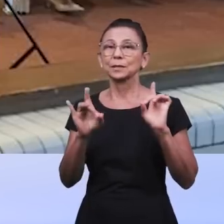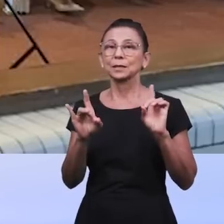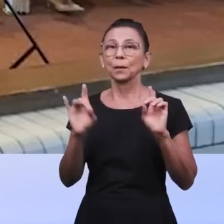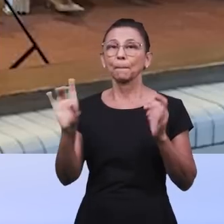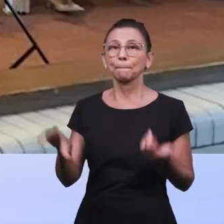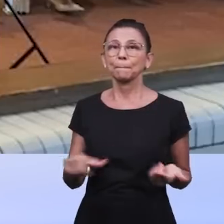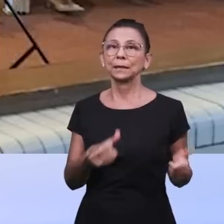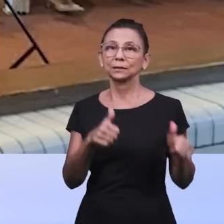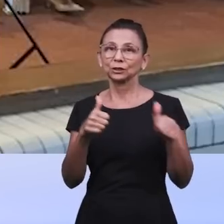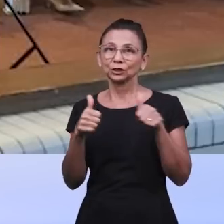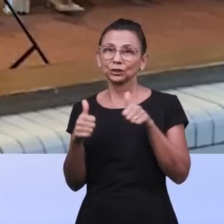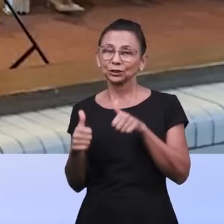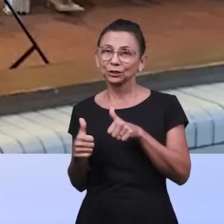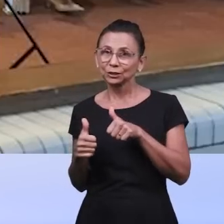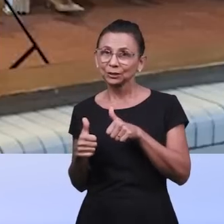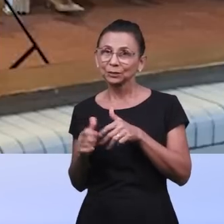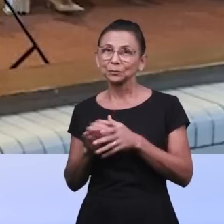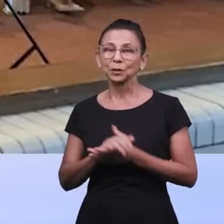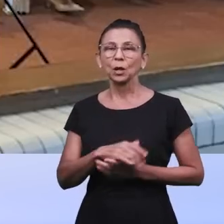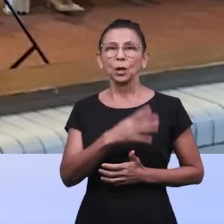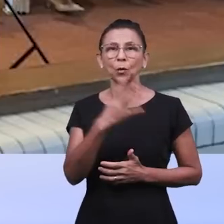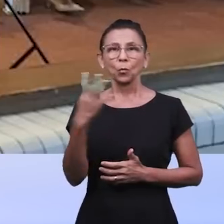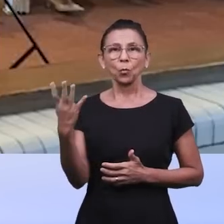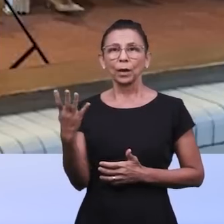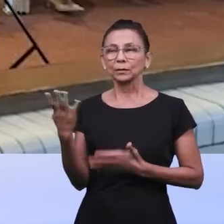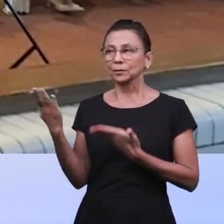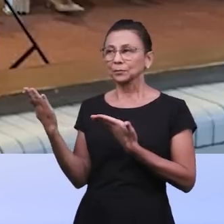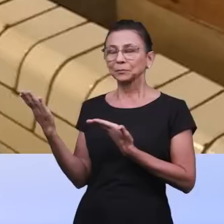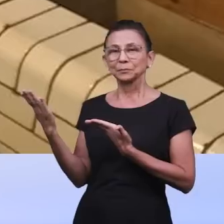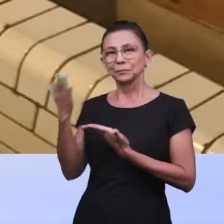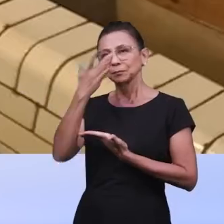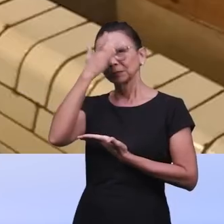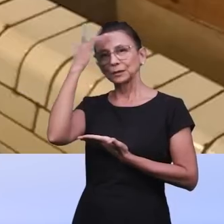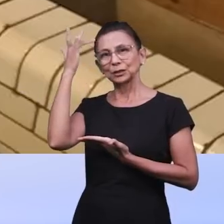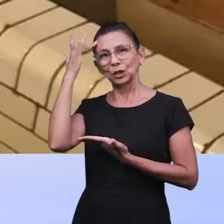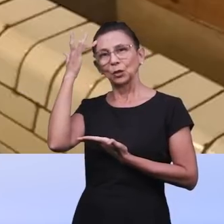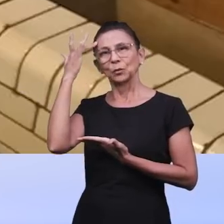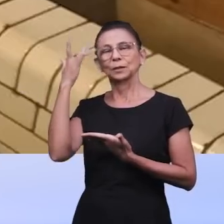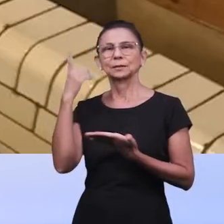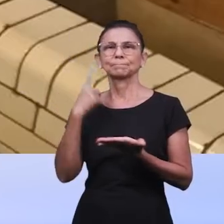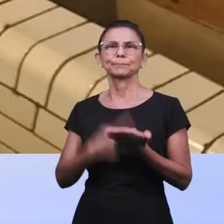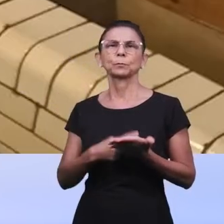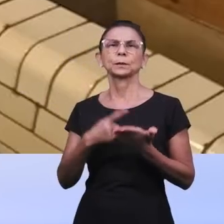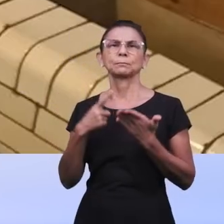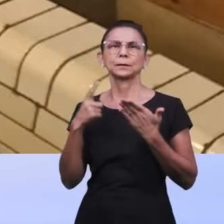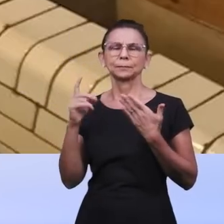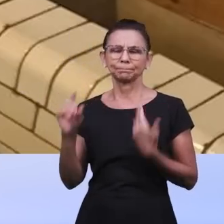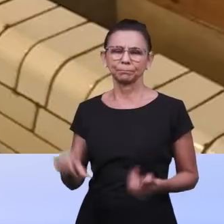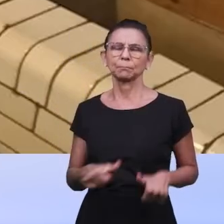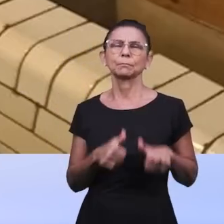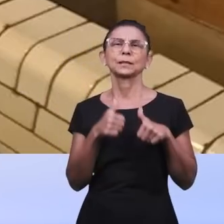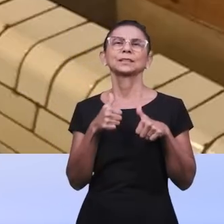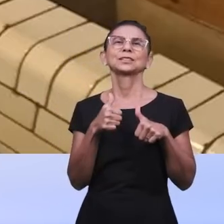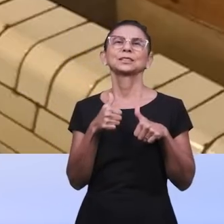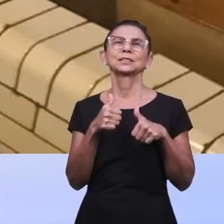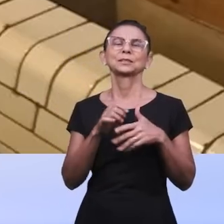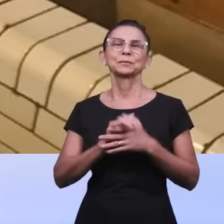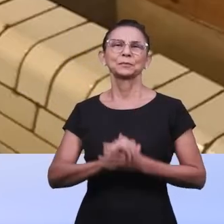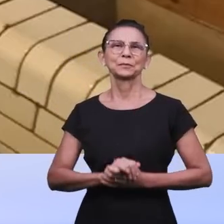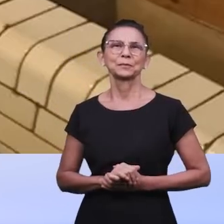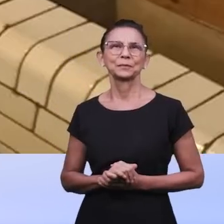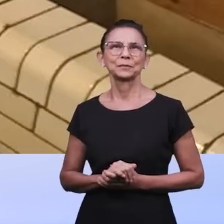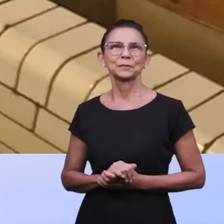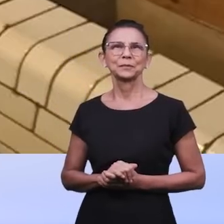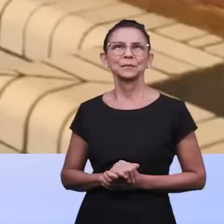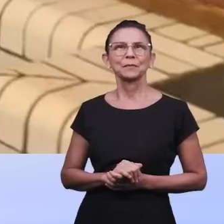igreja de Bournemouth e uma irmã da ICM Bristol. Foi uma tarde de festa acompanhada por cerca de 60 irmãos, mais